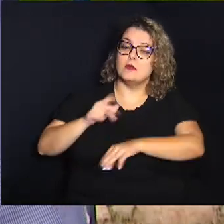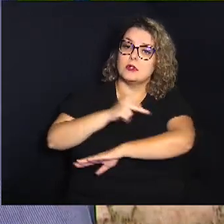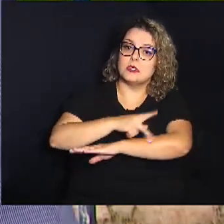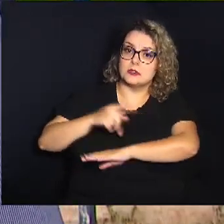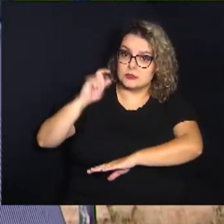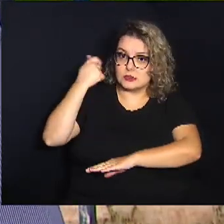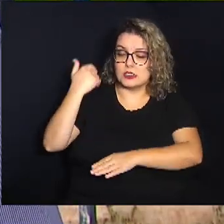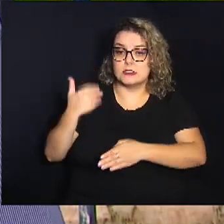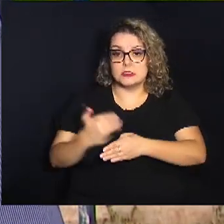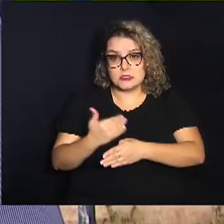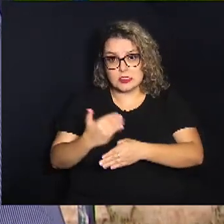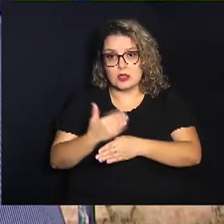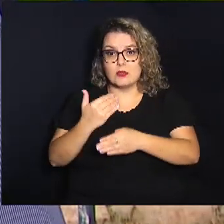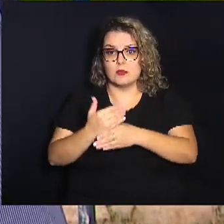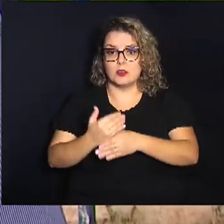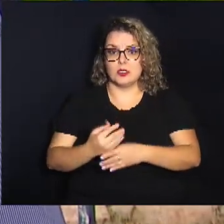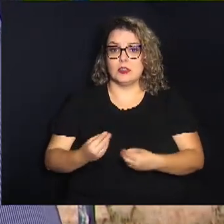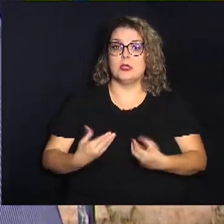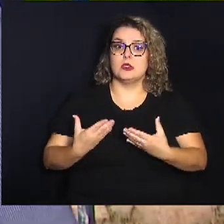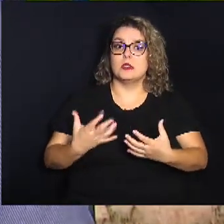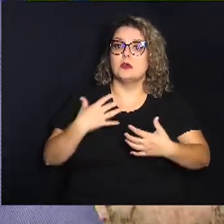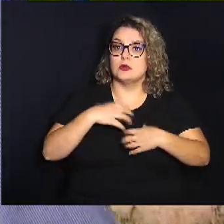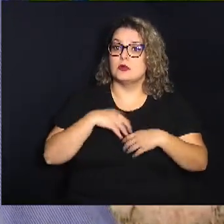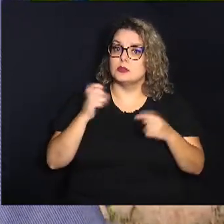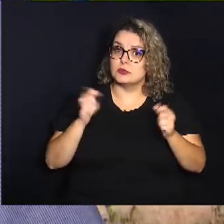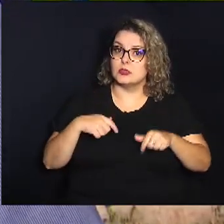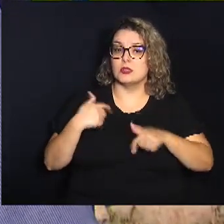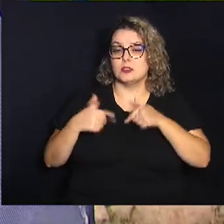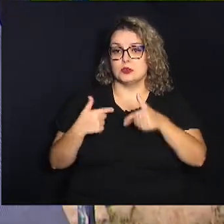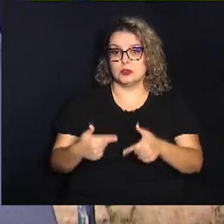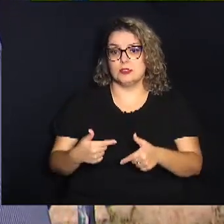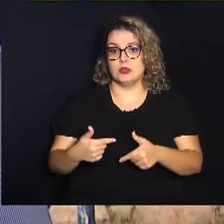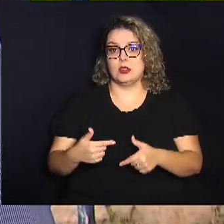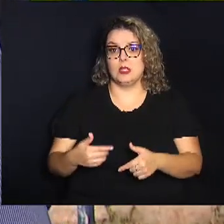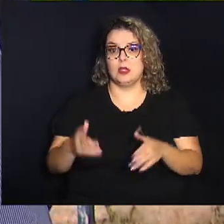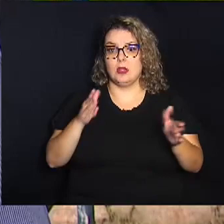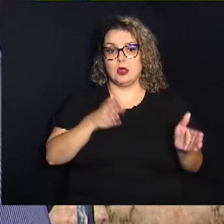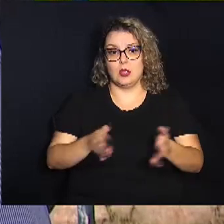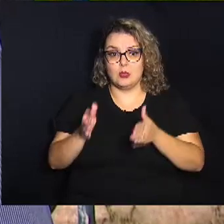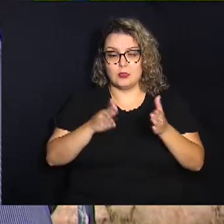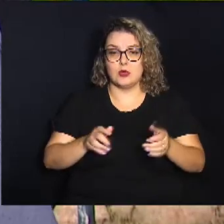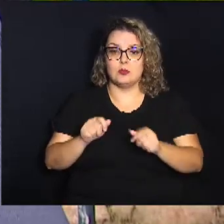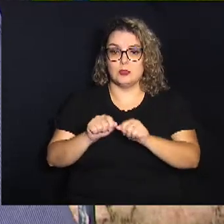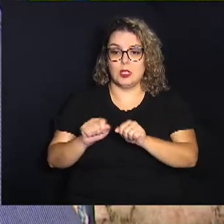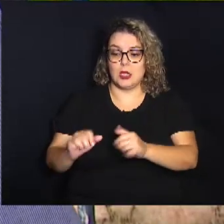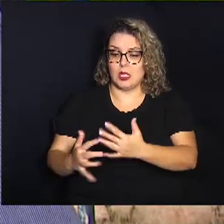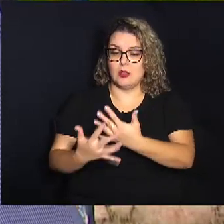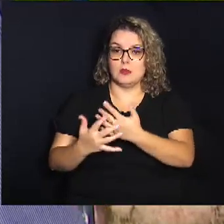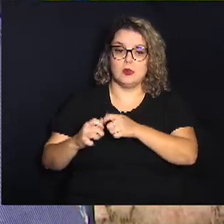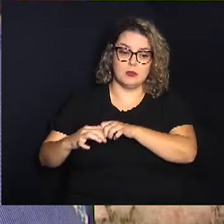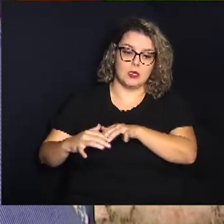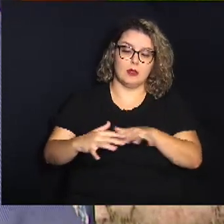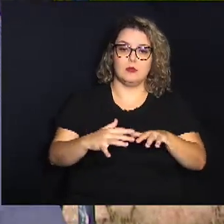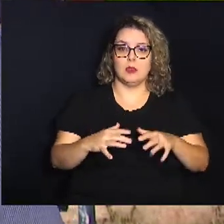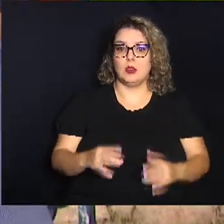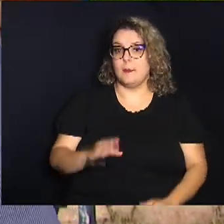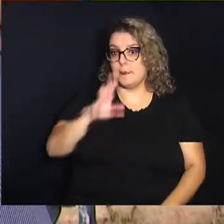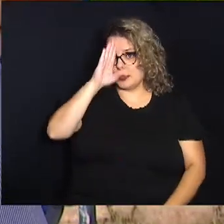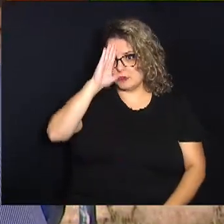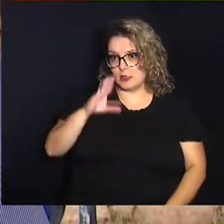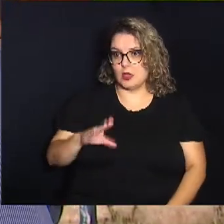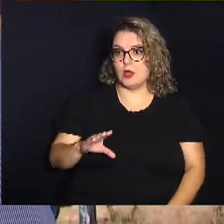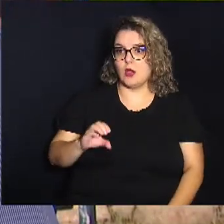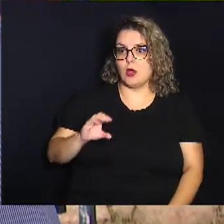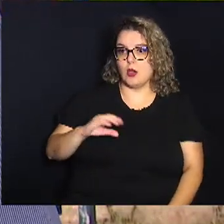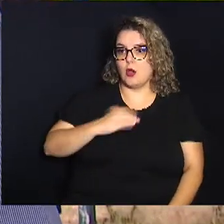essas obras que dão condições de trabalho, de escoar a produção agrícola aqui do município, principalmente de hortifrutis, é